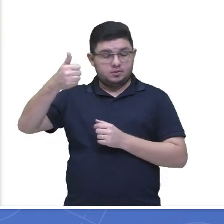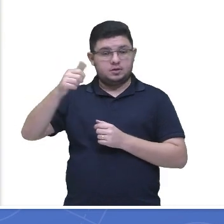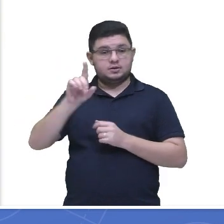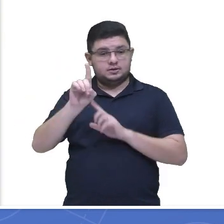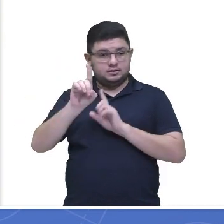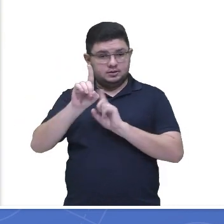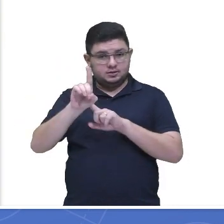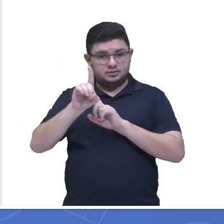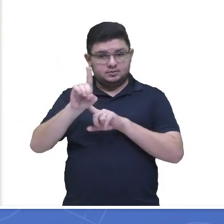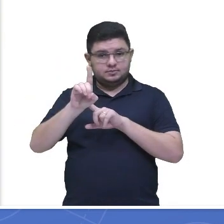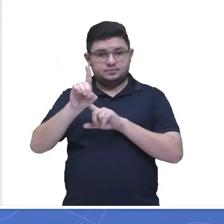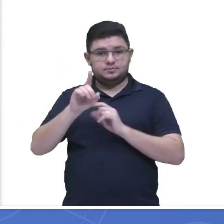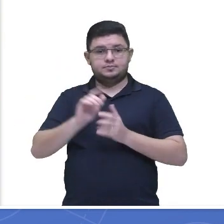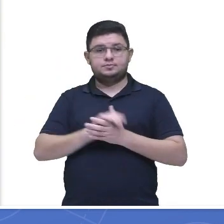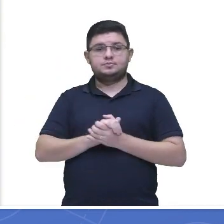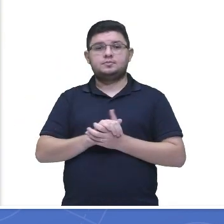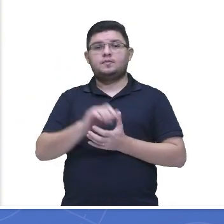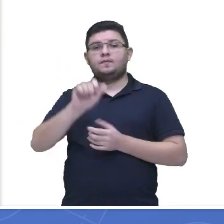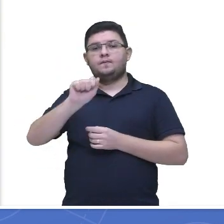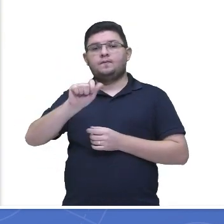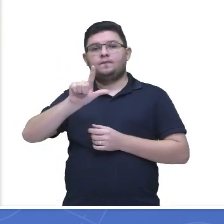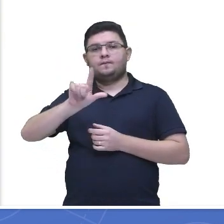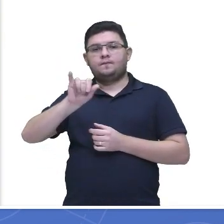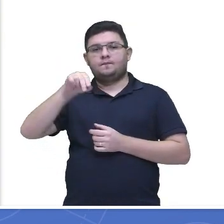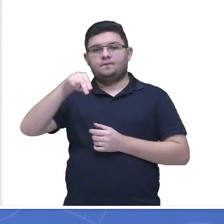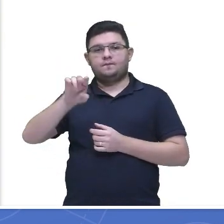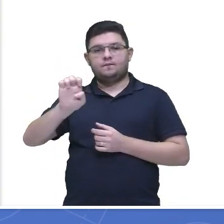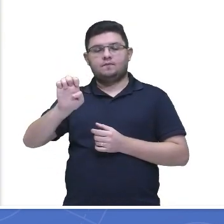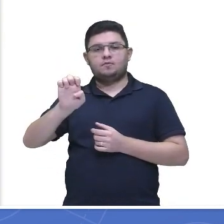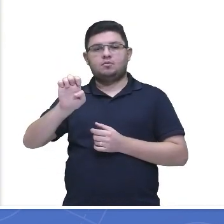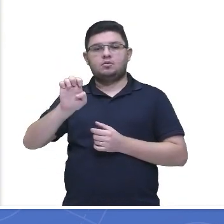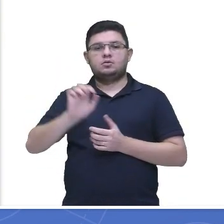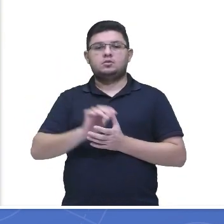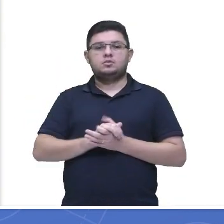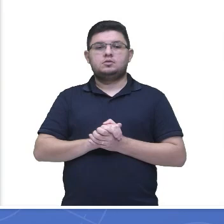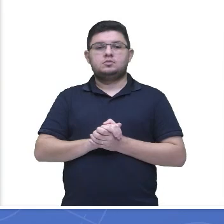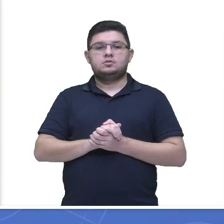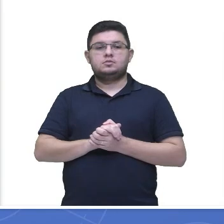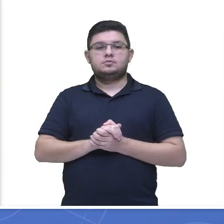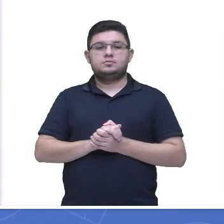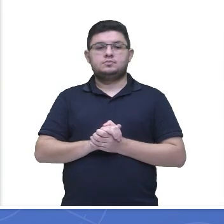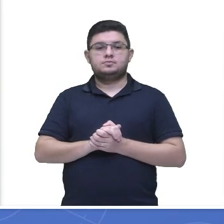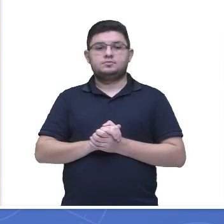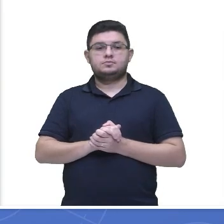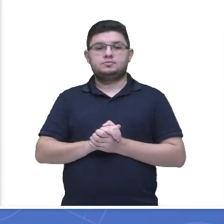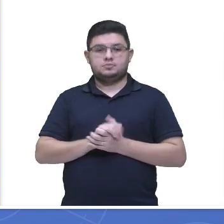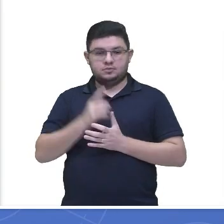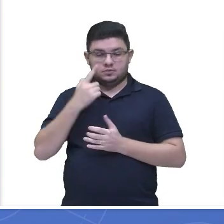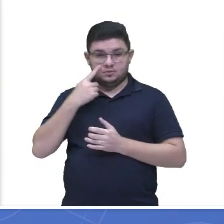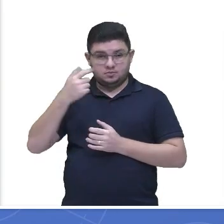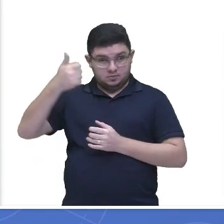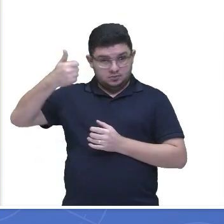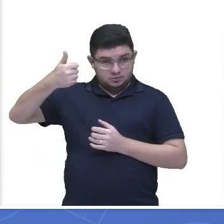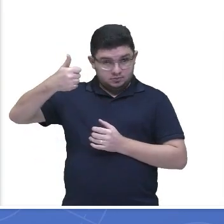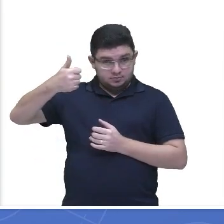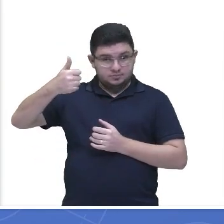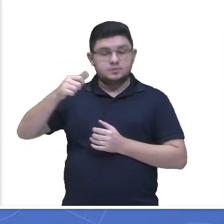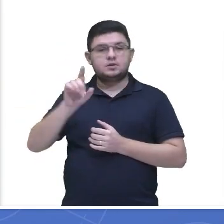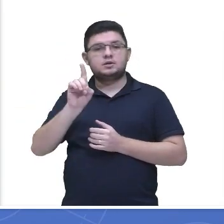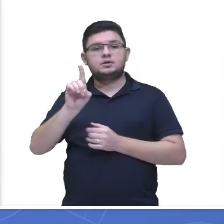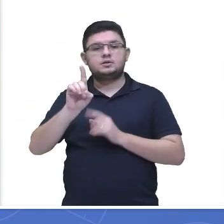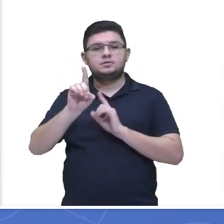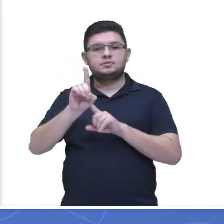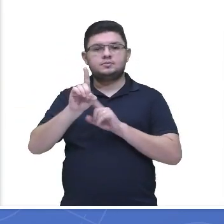A Aline está dizendo que a primeira questão é a letra B. Ela é do